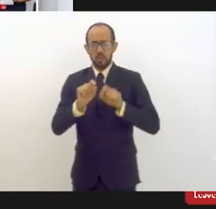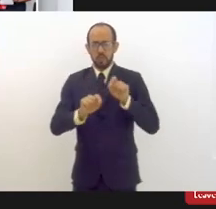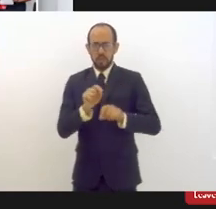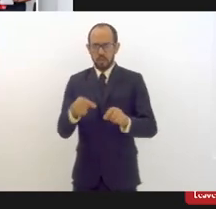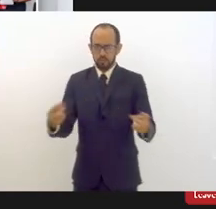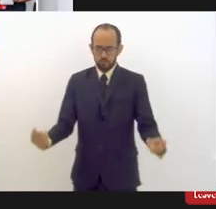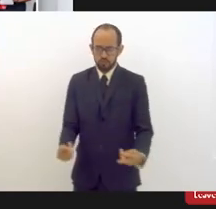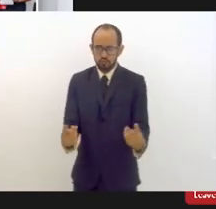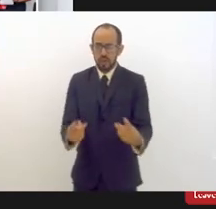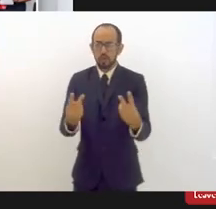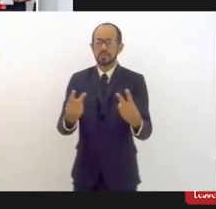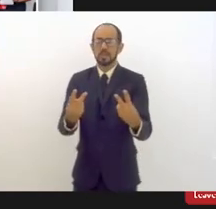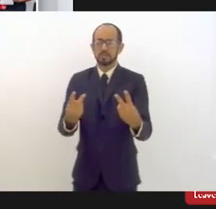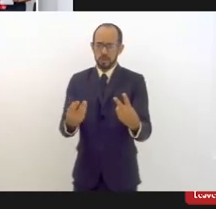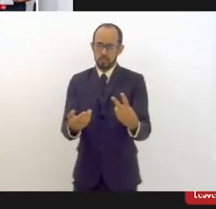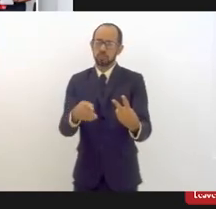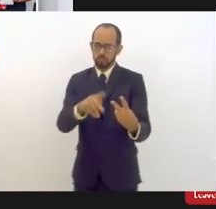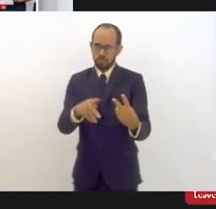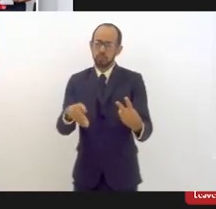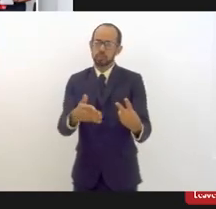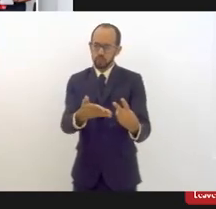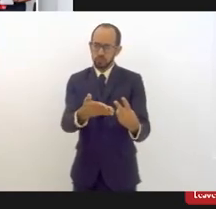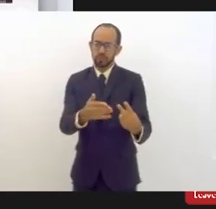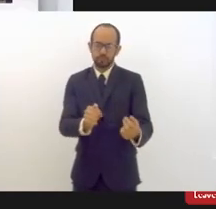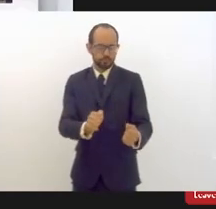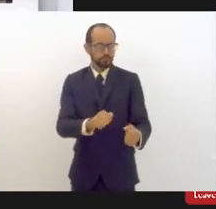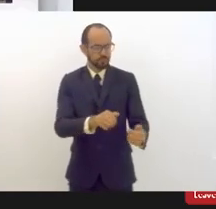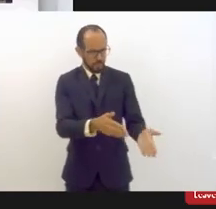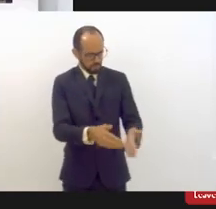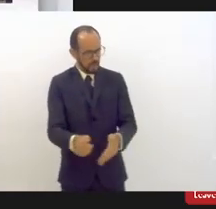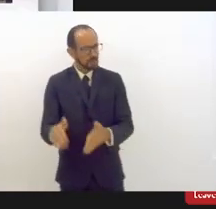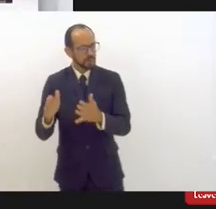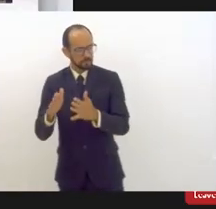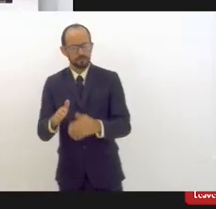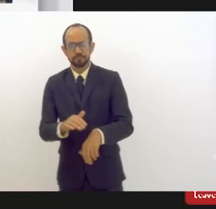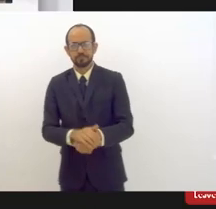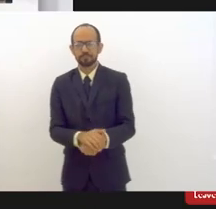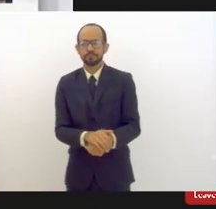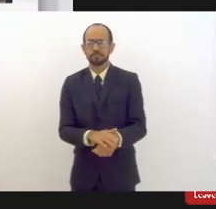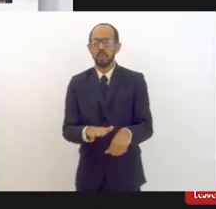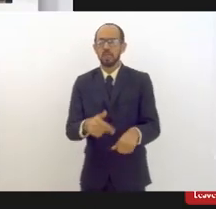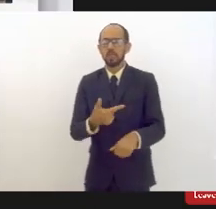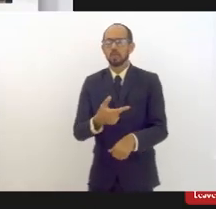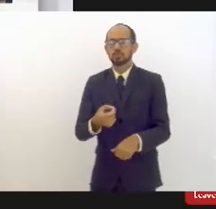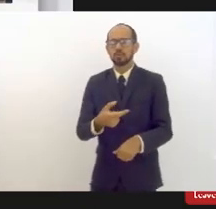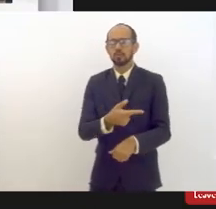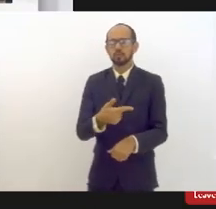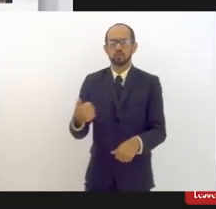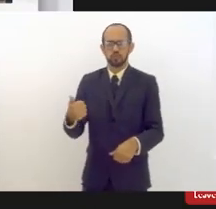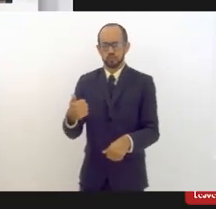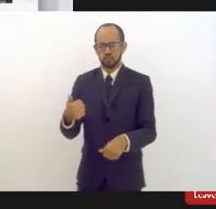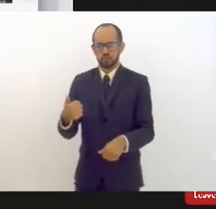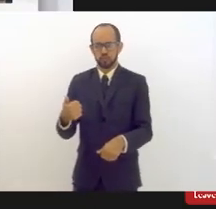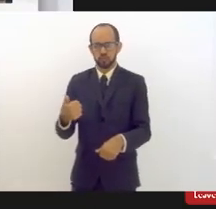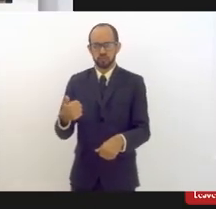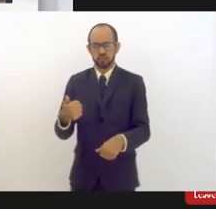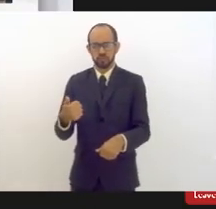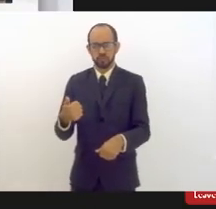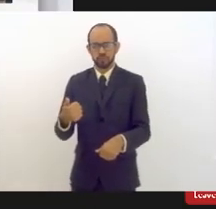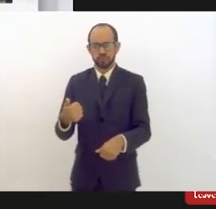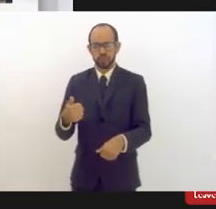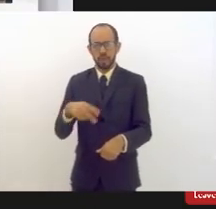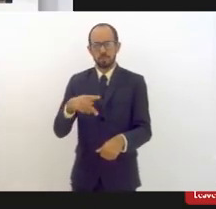valorização. E aí, pode passar, Alexandre? Em 21, eu vou passar para a Patrícia também falar um pouquinho